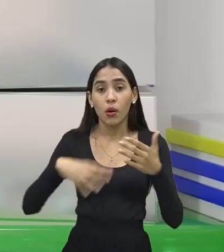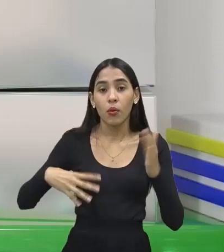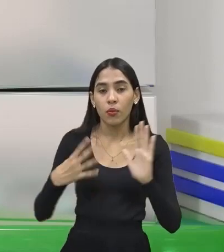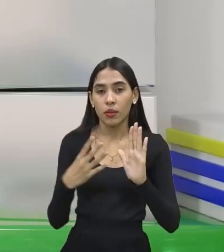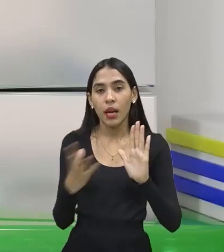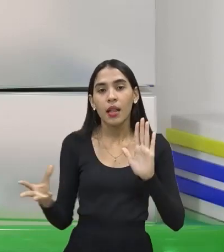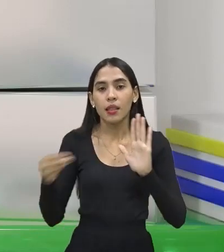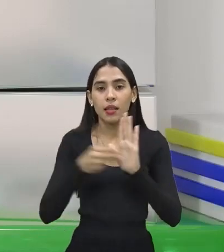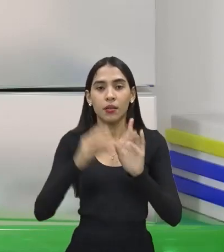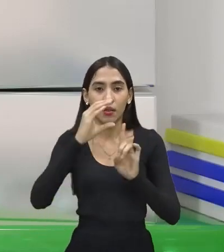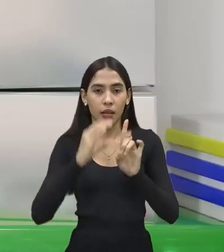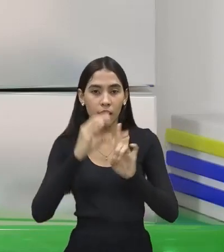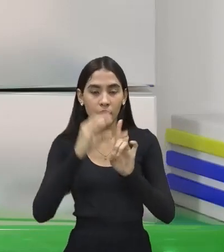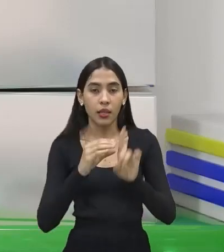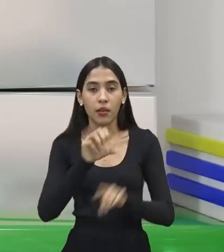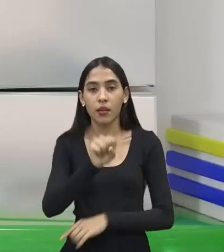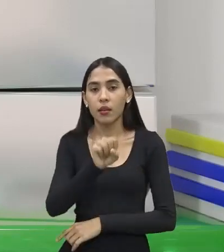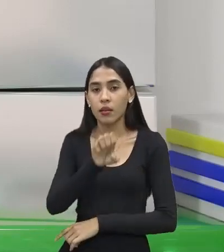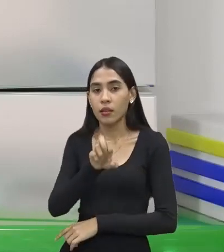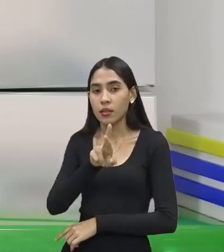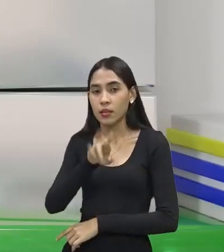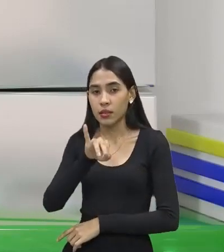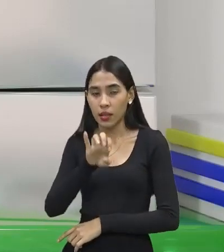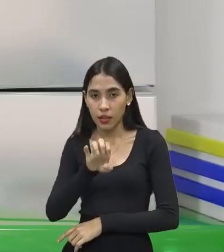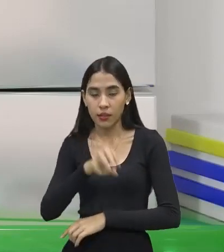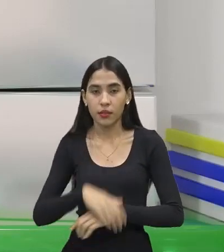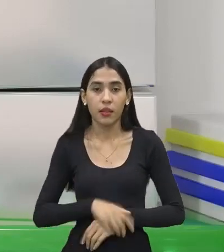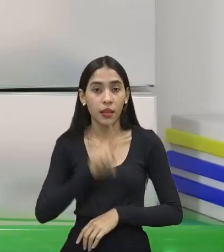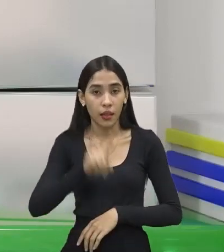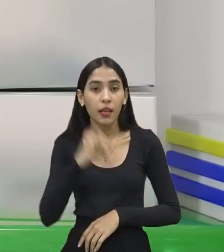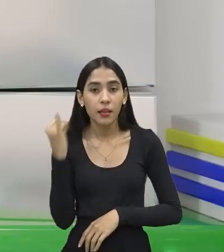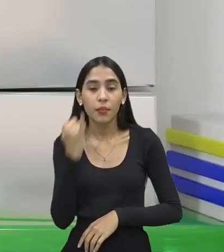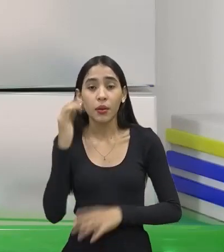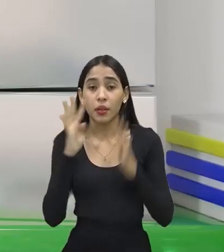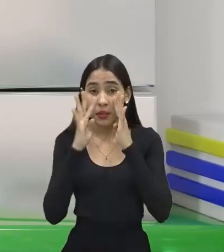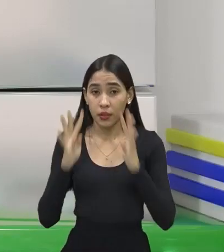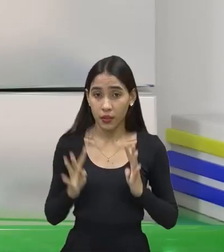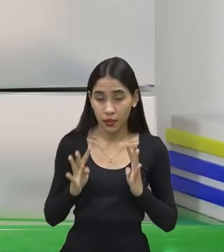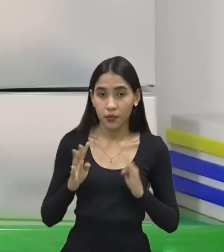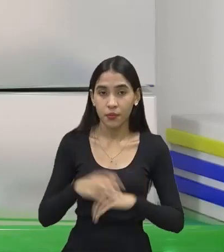calendário escolar de série. Professor, é muito importante estar atento, né?